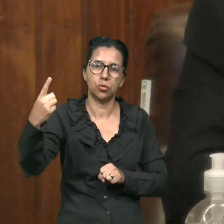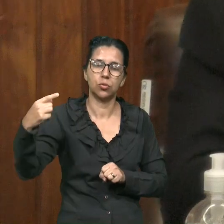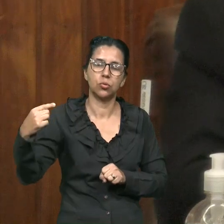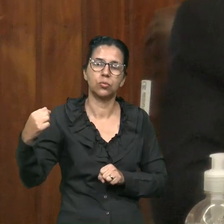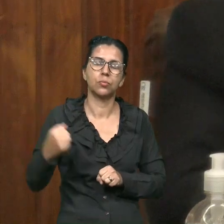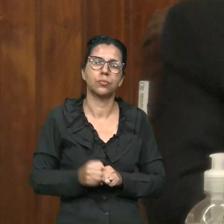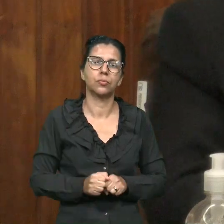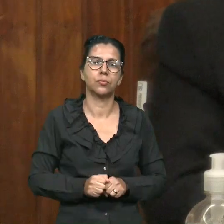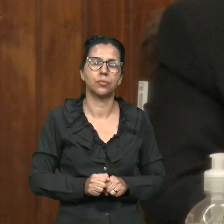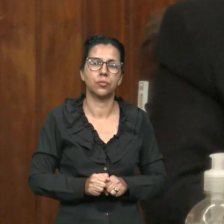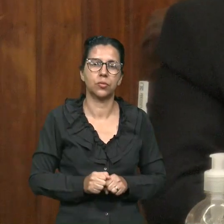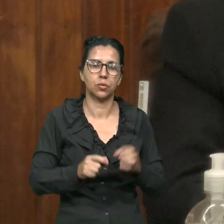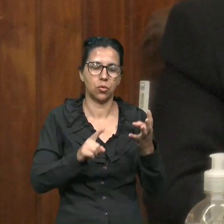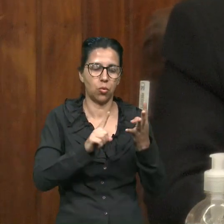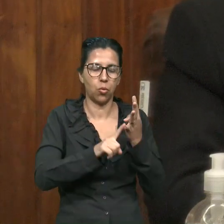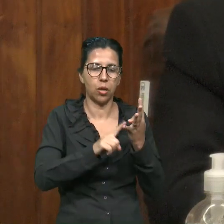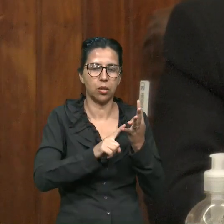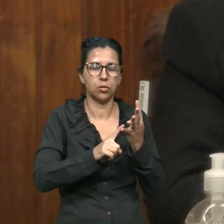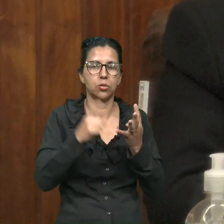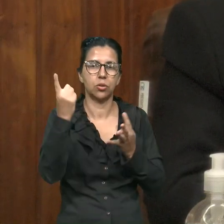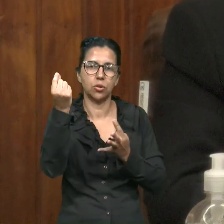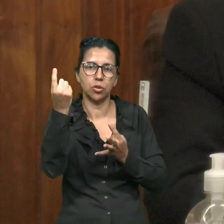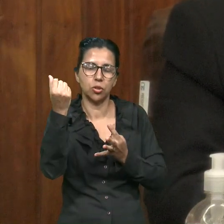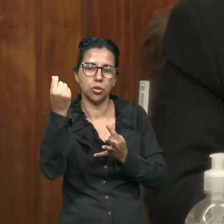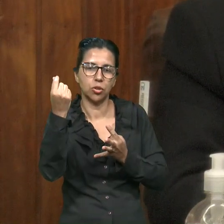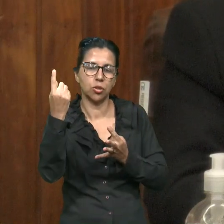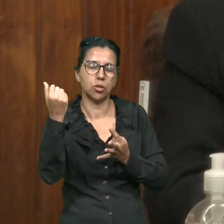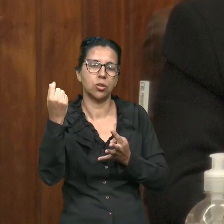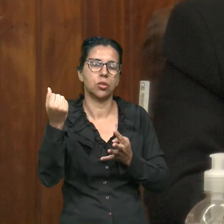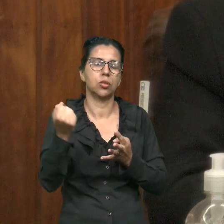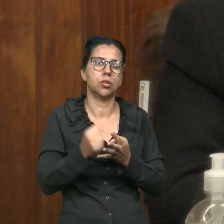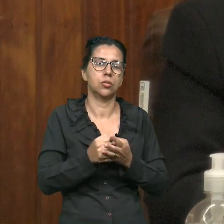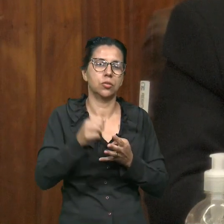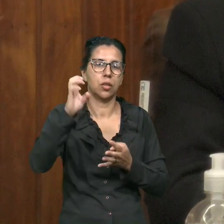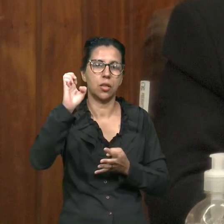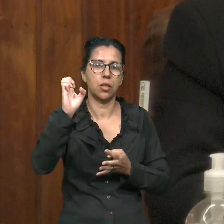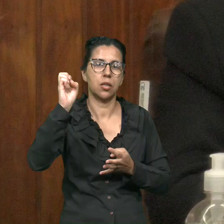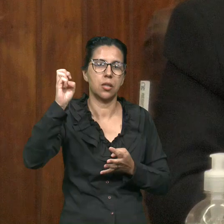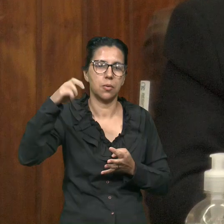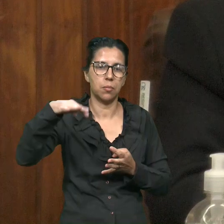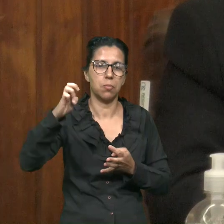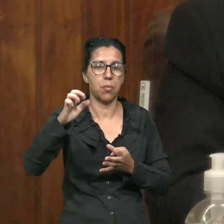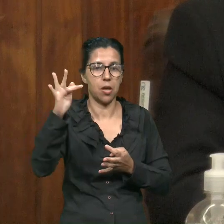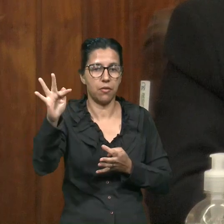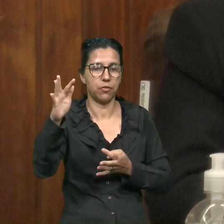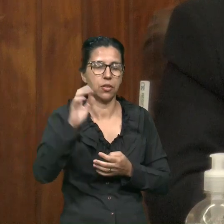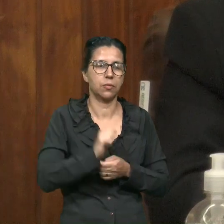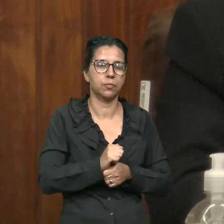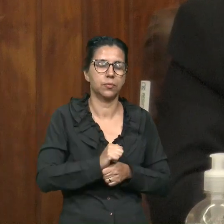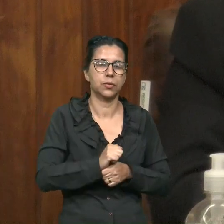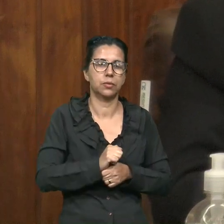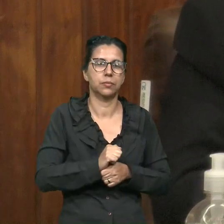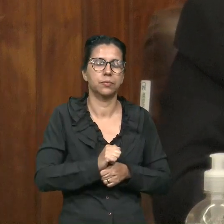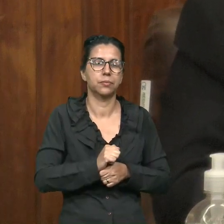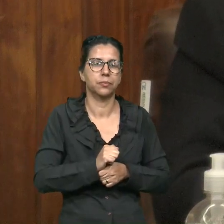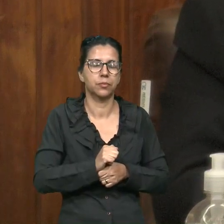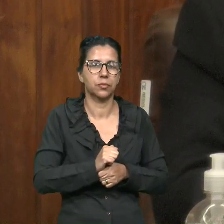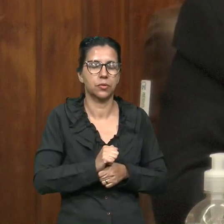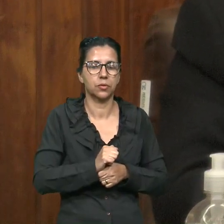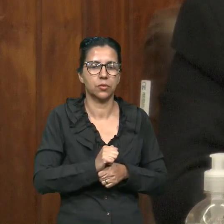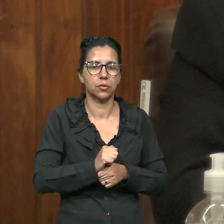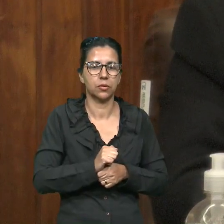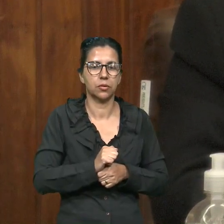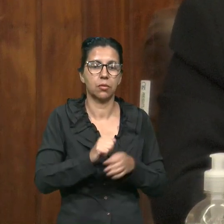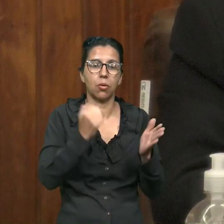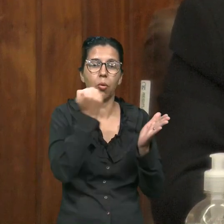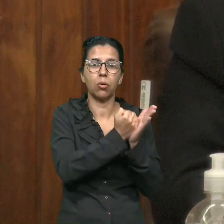R$ 230.181,78. Quarto, tomada de preço 08/2021, MF, professora Geralda César Vilardi. Valor